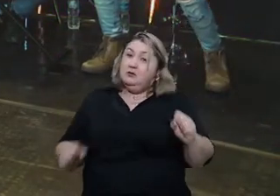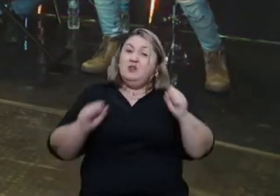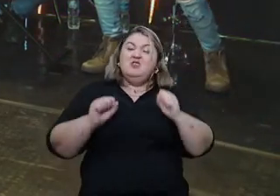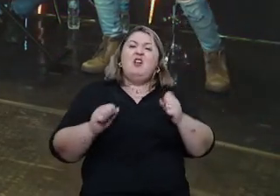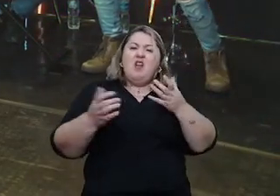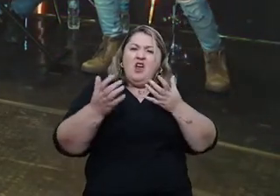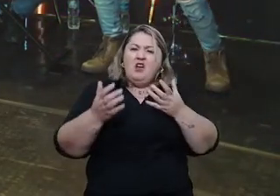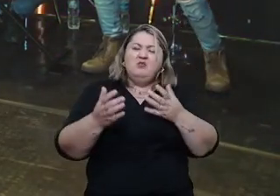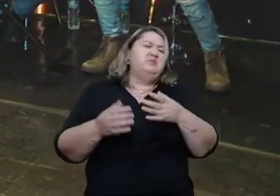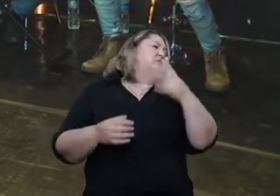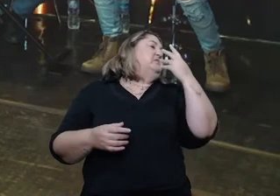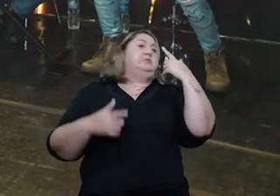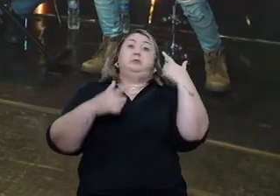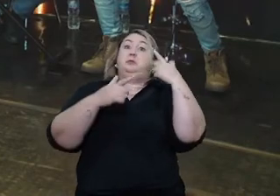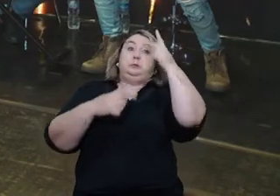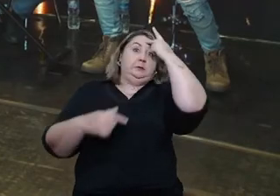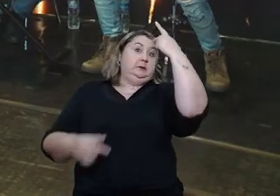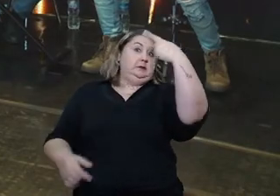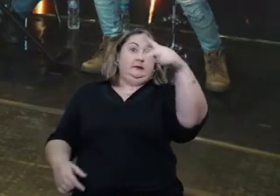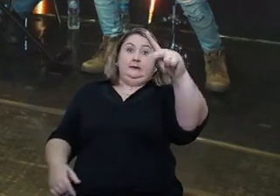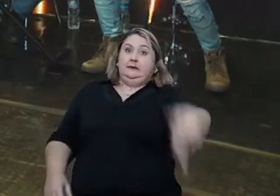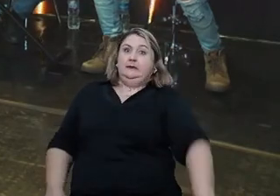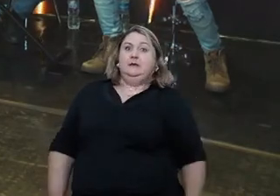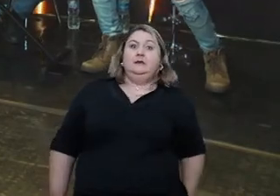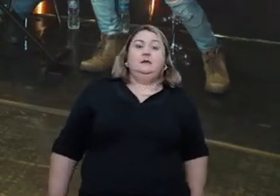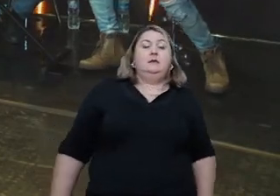Você pode fazer o que